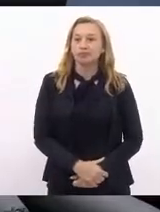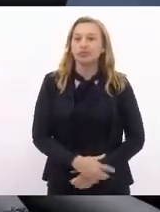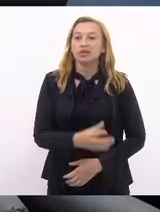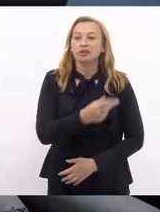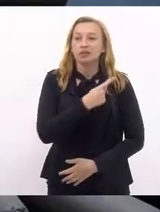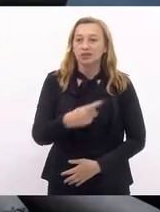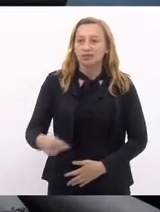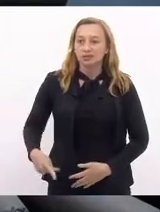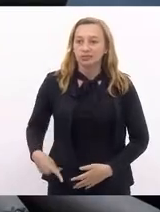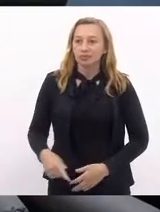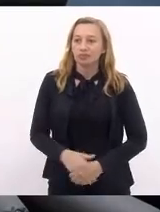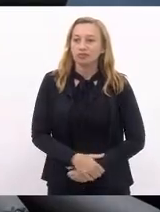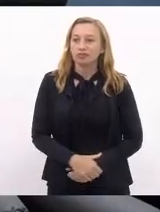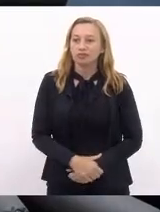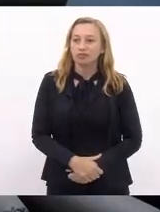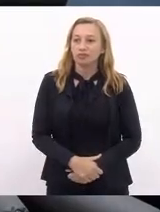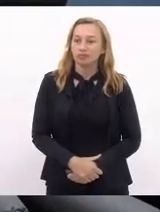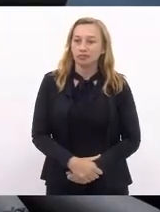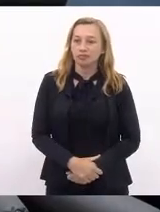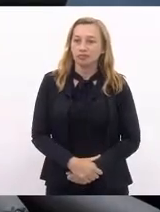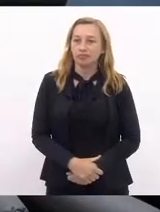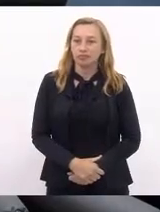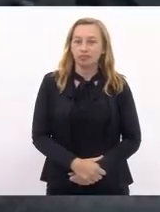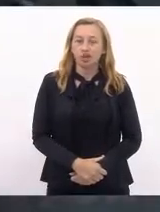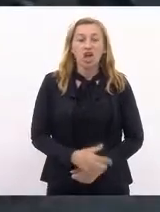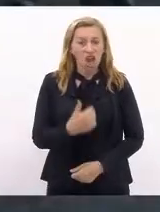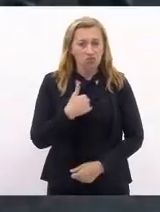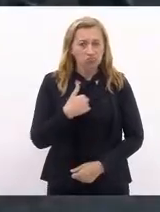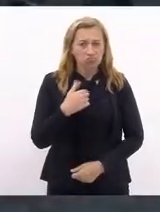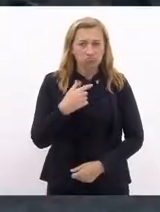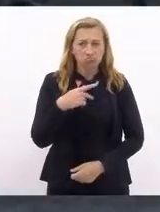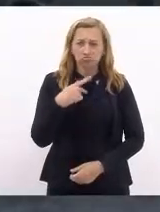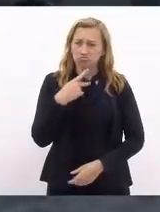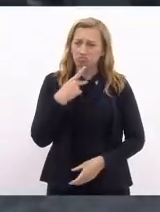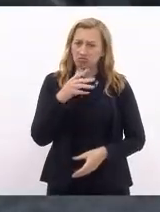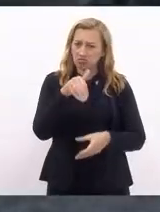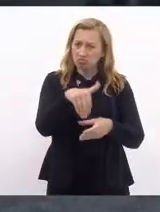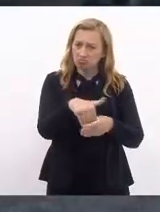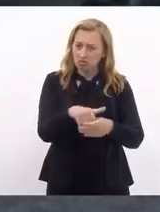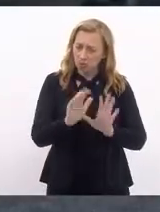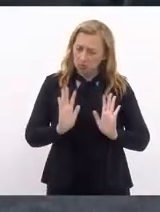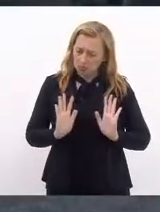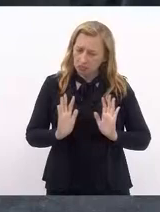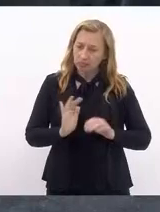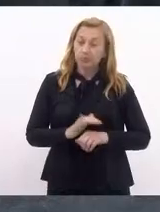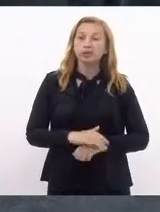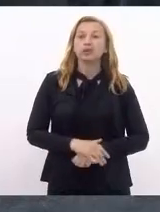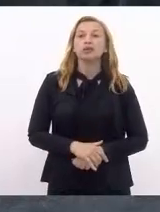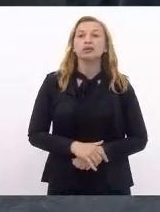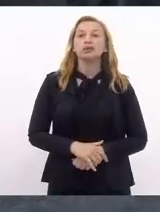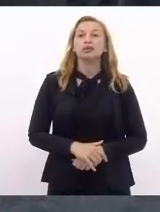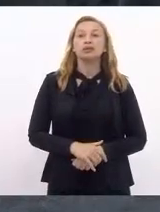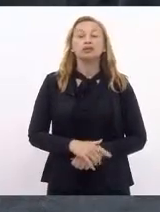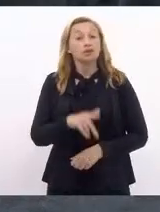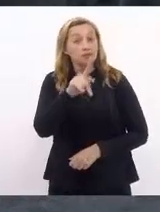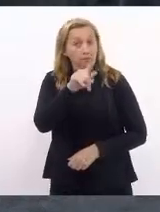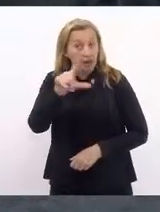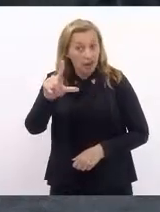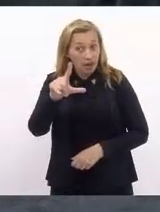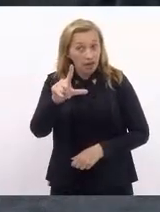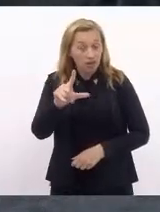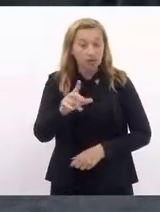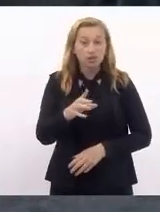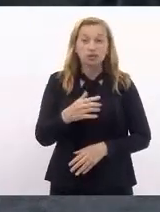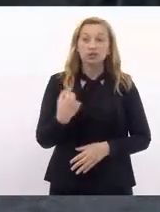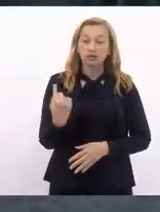presidente eu não ia declarar meu voto nessa letra L